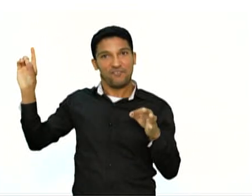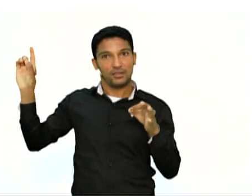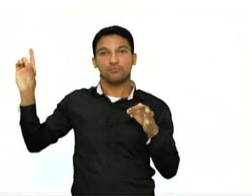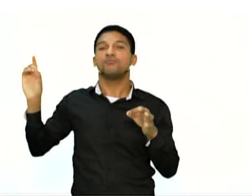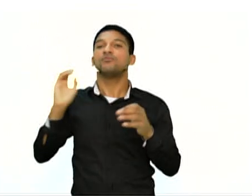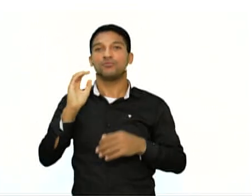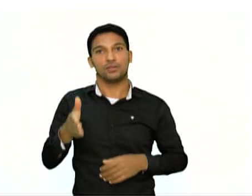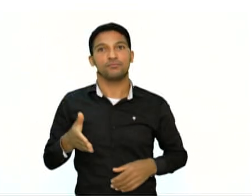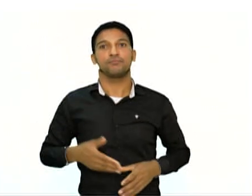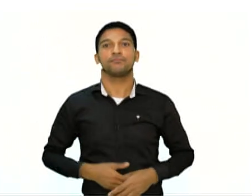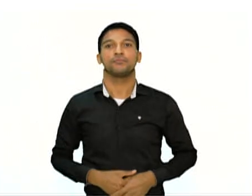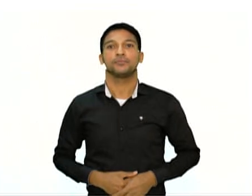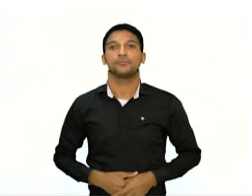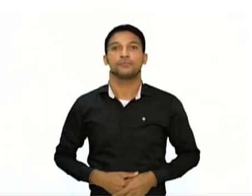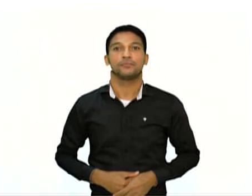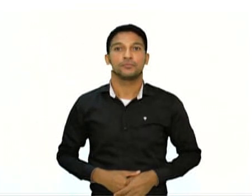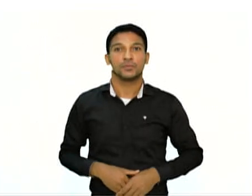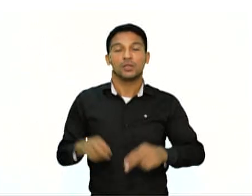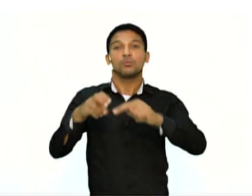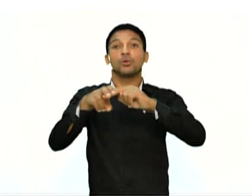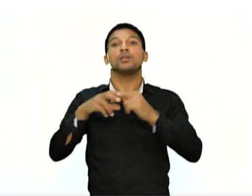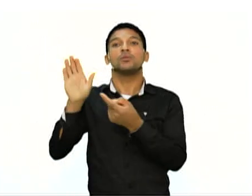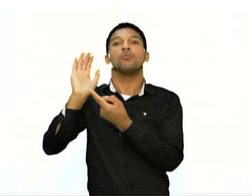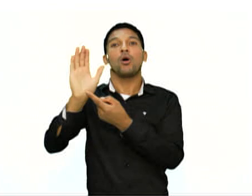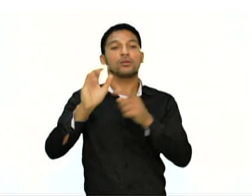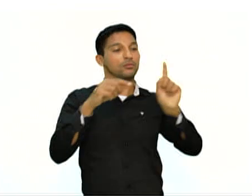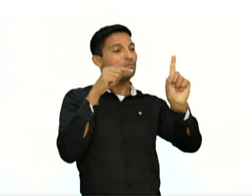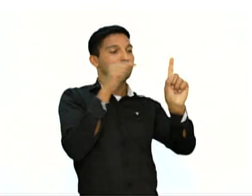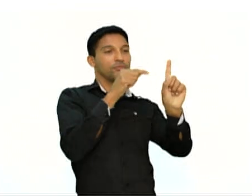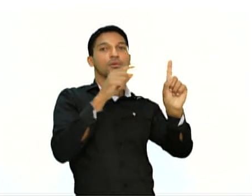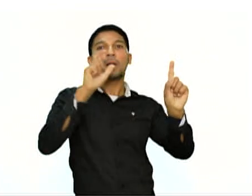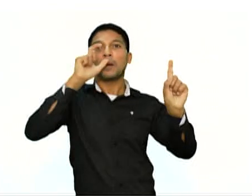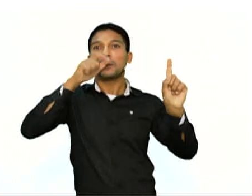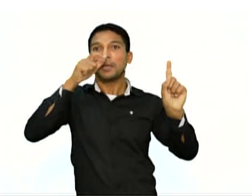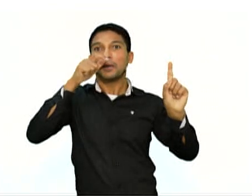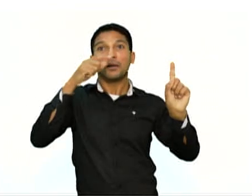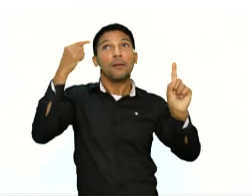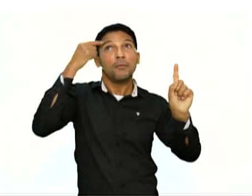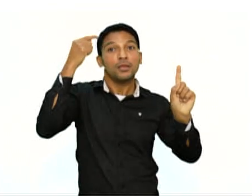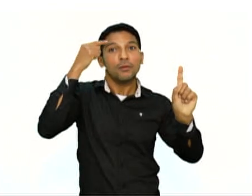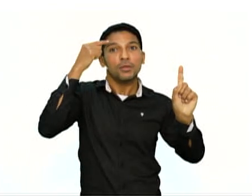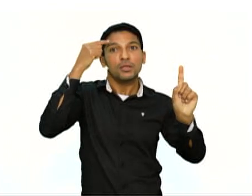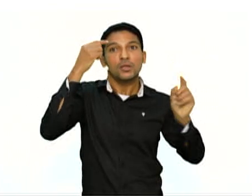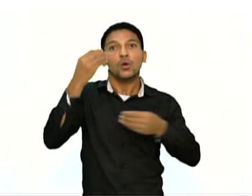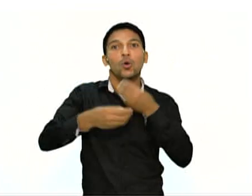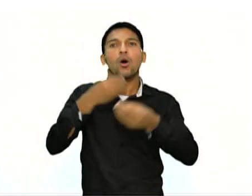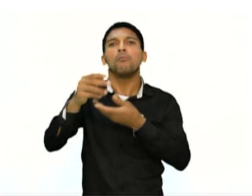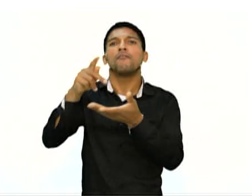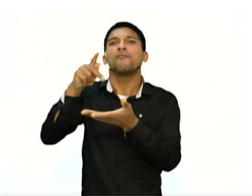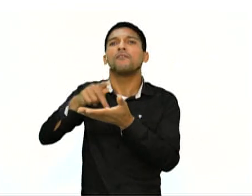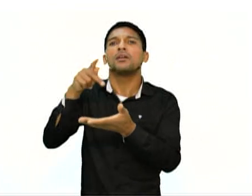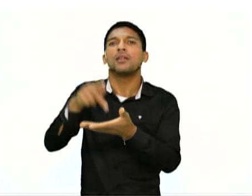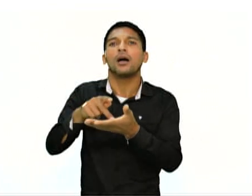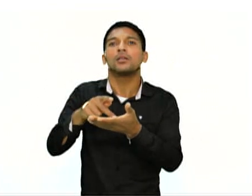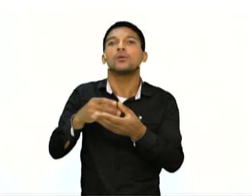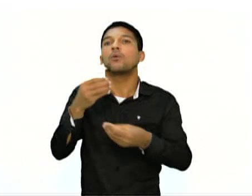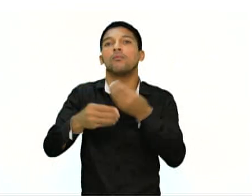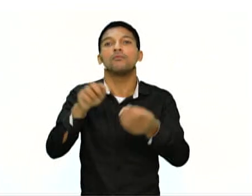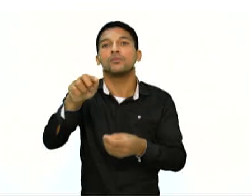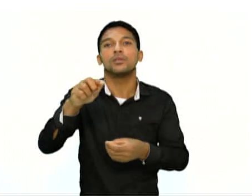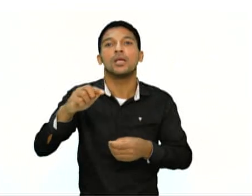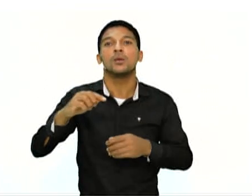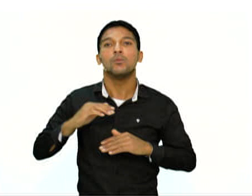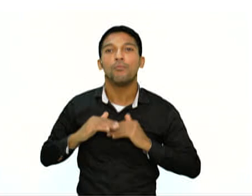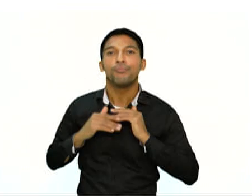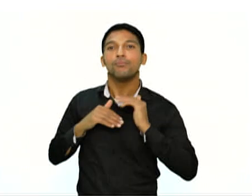isso aqui mostra como Descartes encaminha o seu pensamento sobre a verdade, sobre como construir a verdade, uma